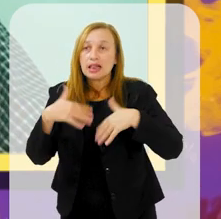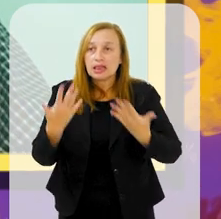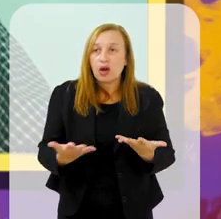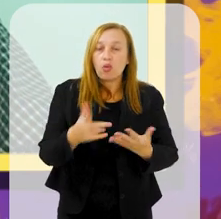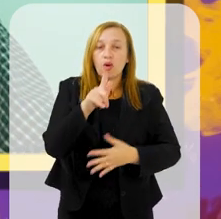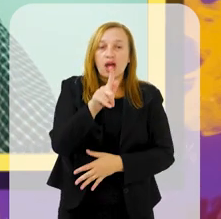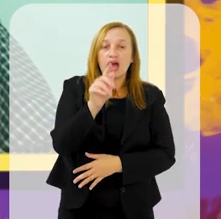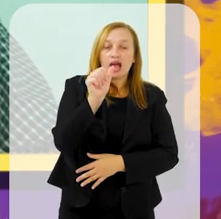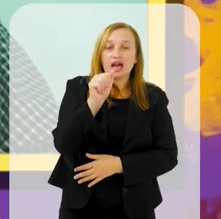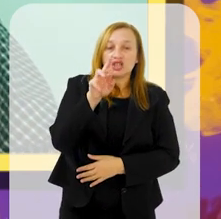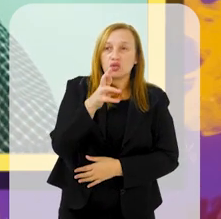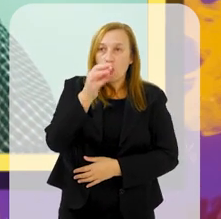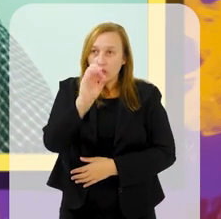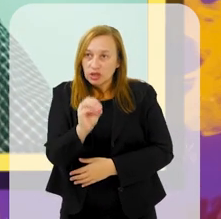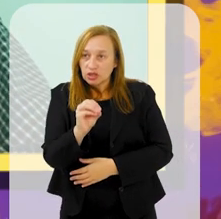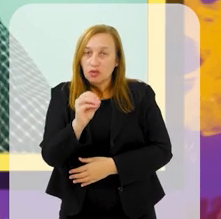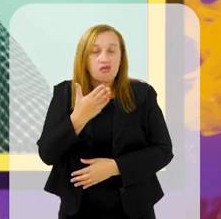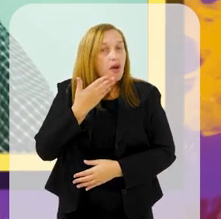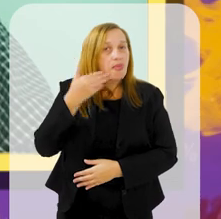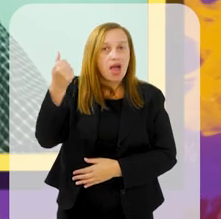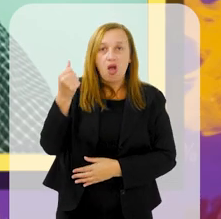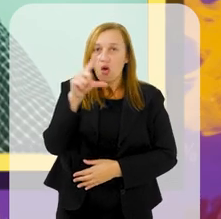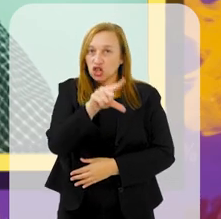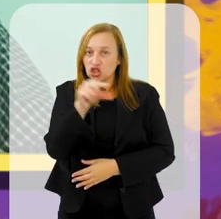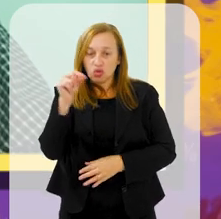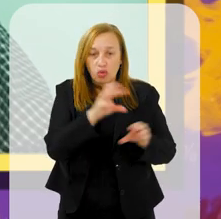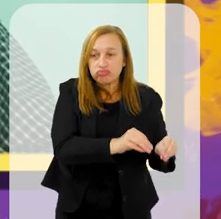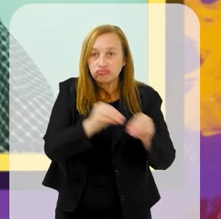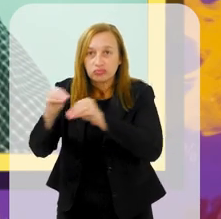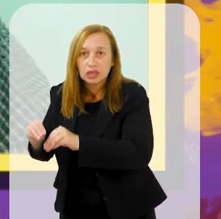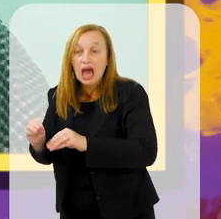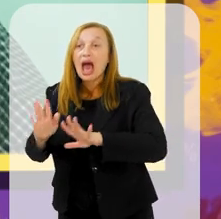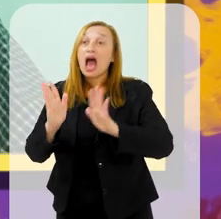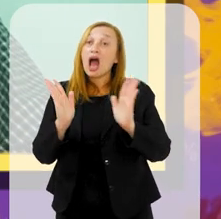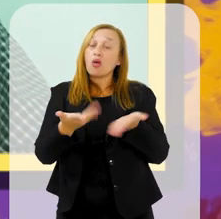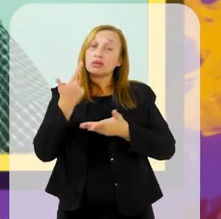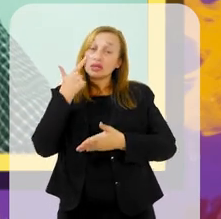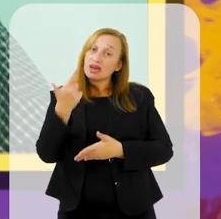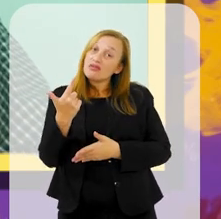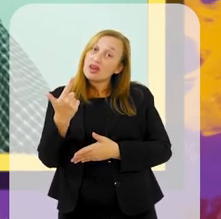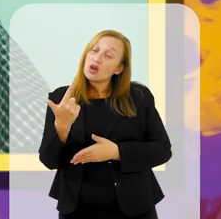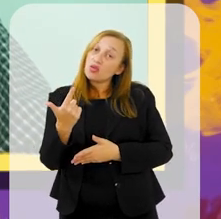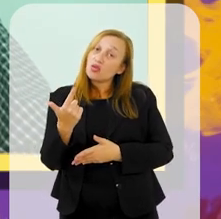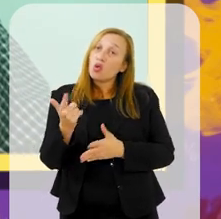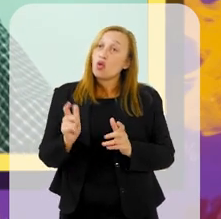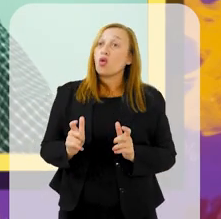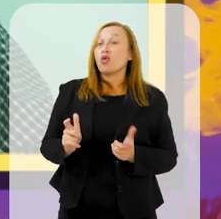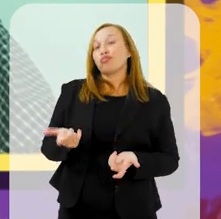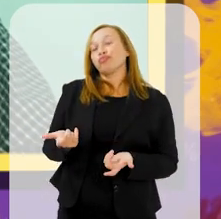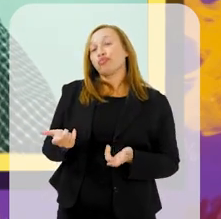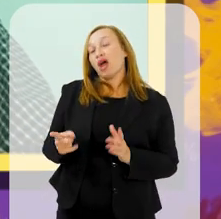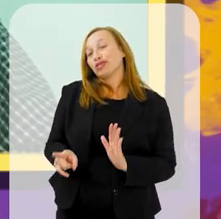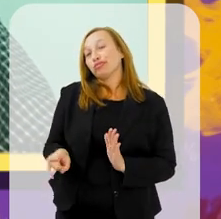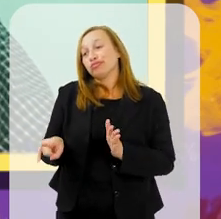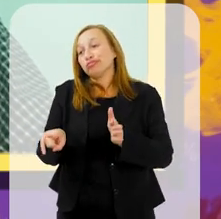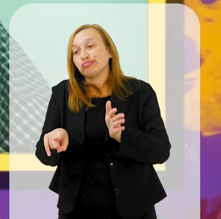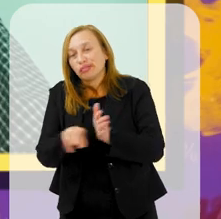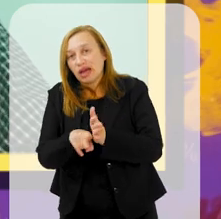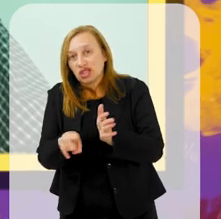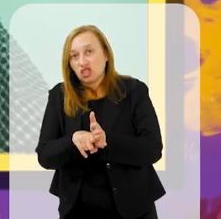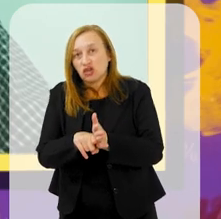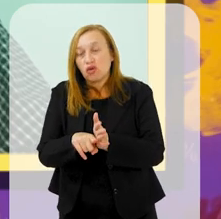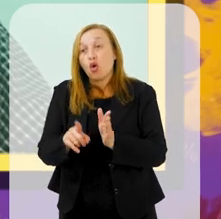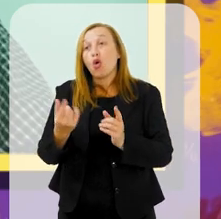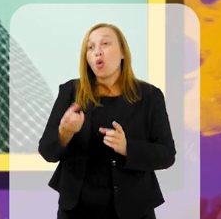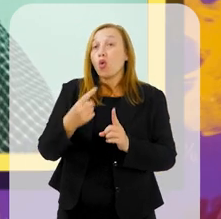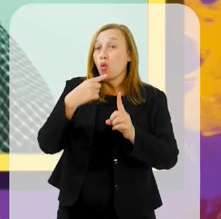Então, a questão envolvendo o gasômetro realmente foi a melhor escolha. Agora, você tem que olhar o lado negativo, né? O lado